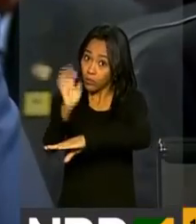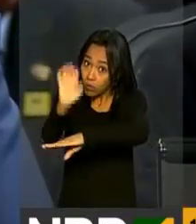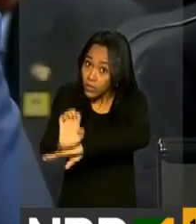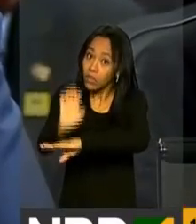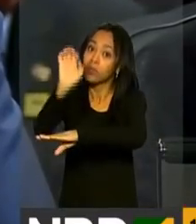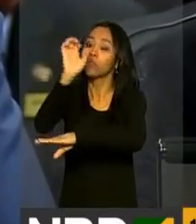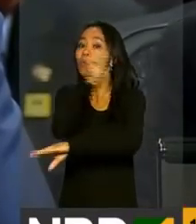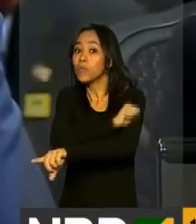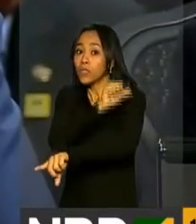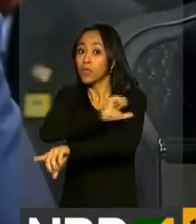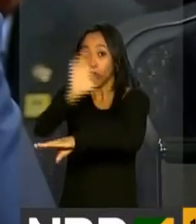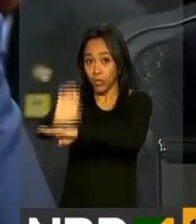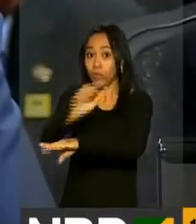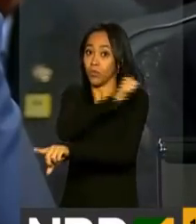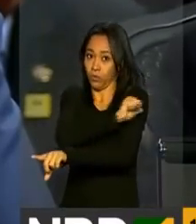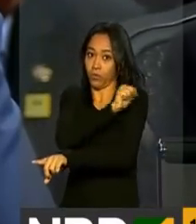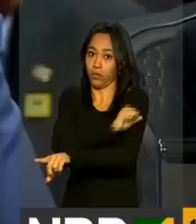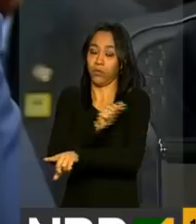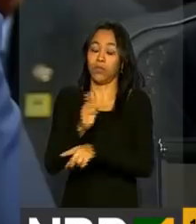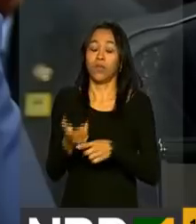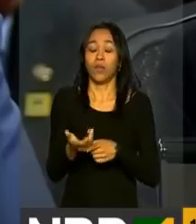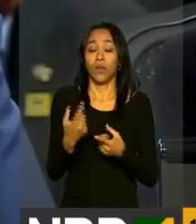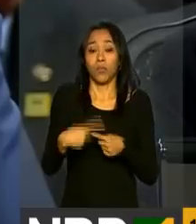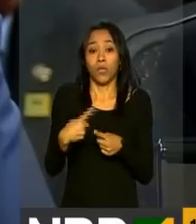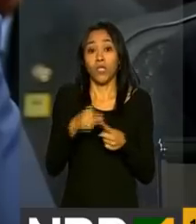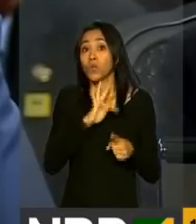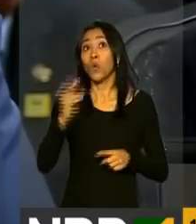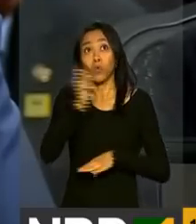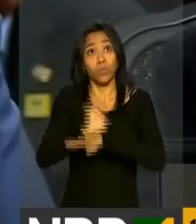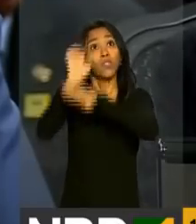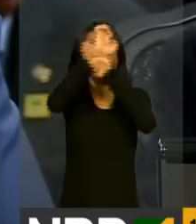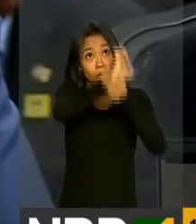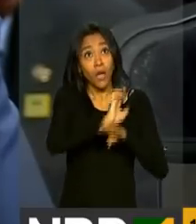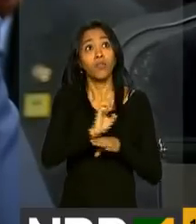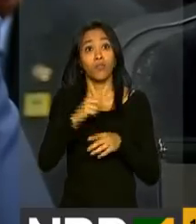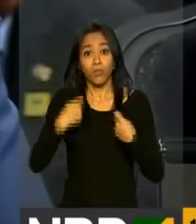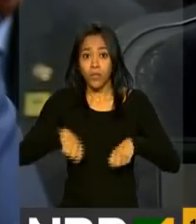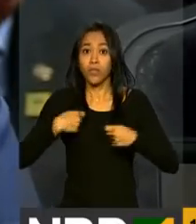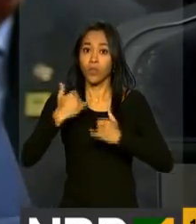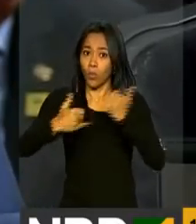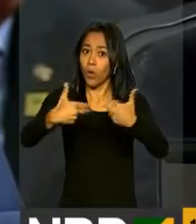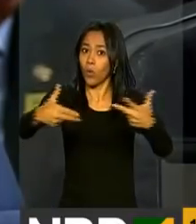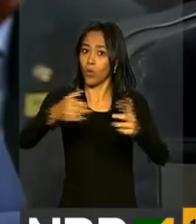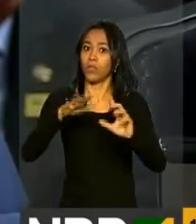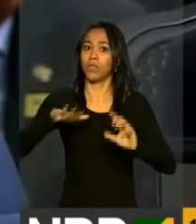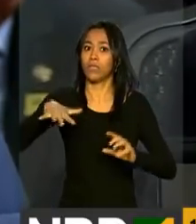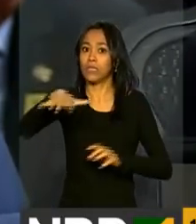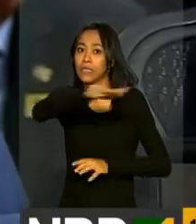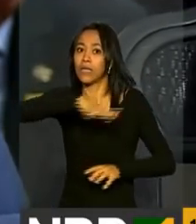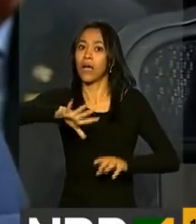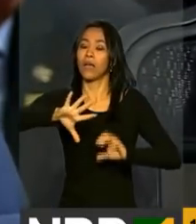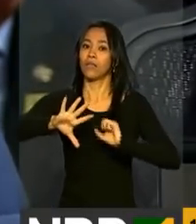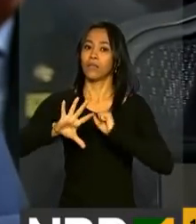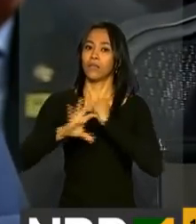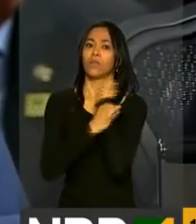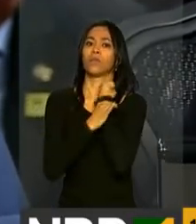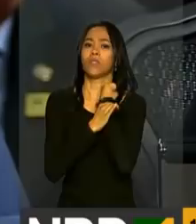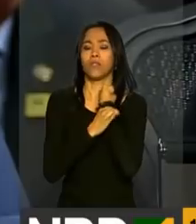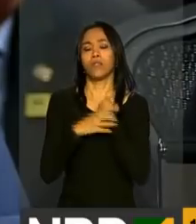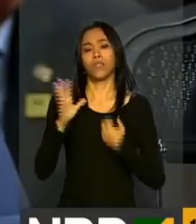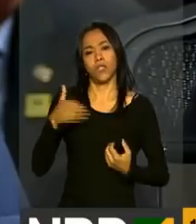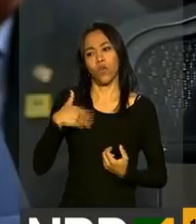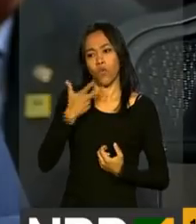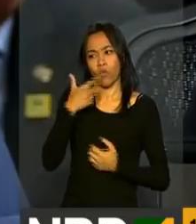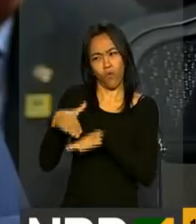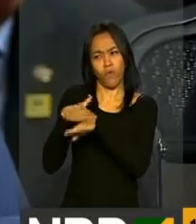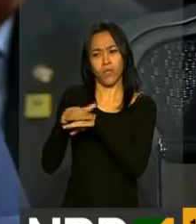porque quando falo também comemos estados todos estão precisando de alguma coisa na segurança e aí eu quero dizer que o presidente rodrigo maia já conversei